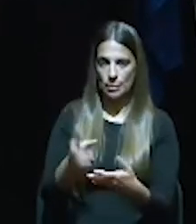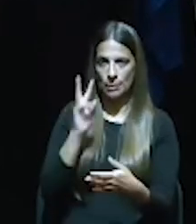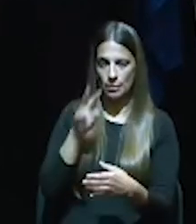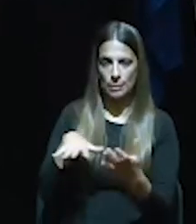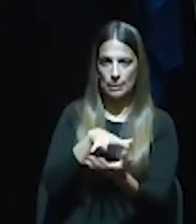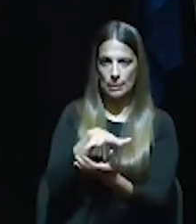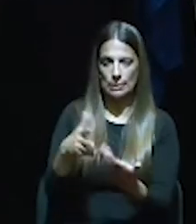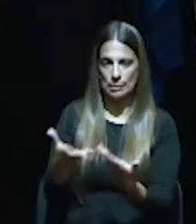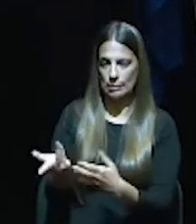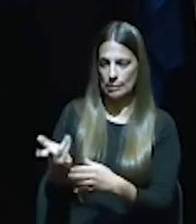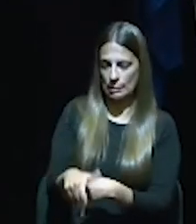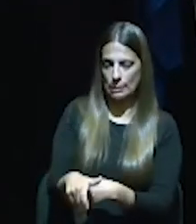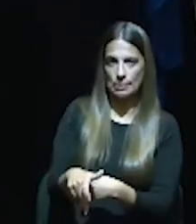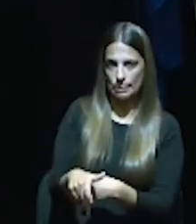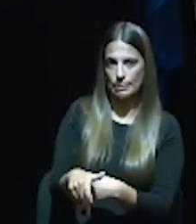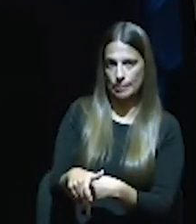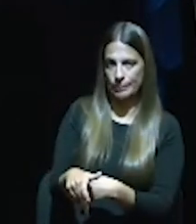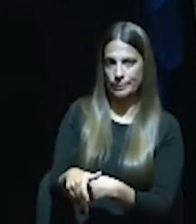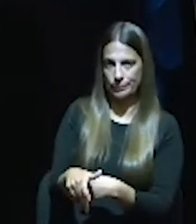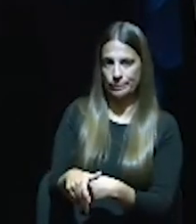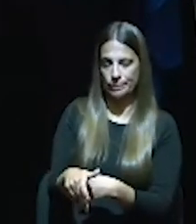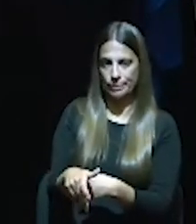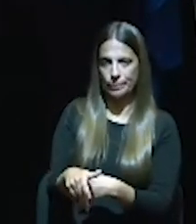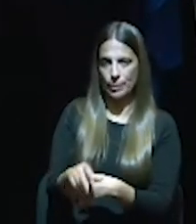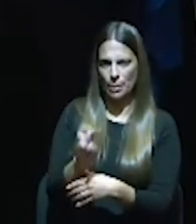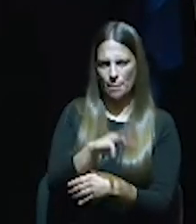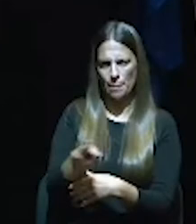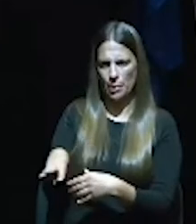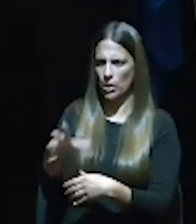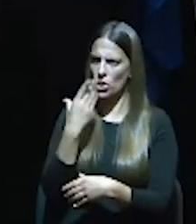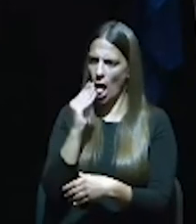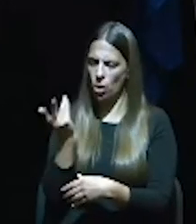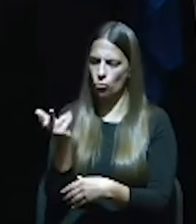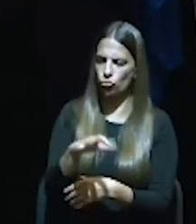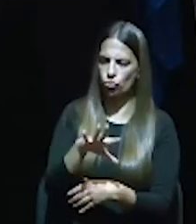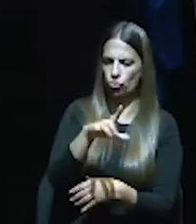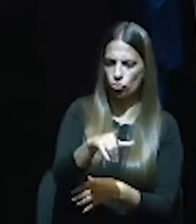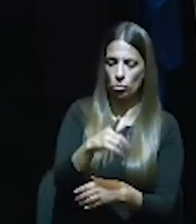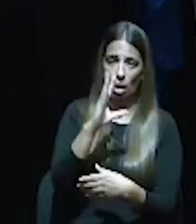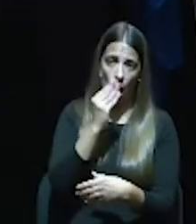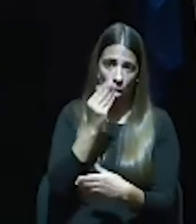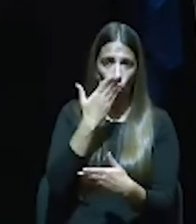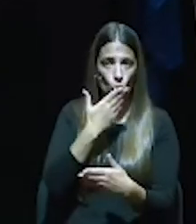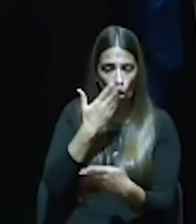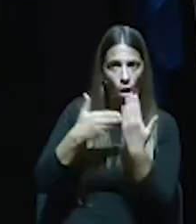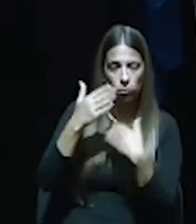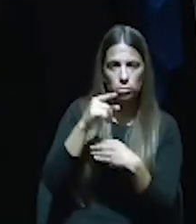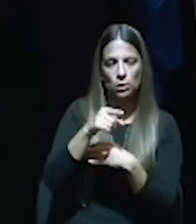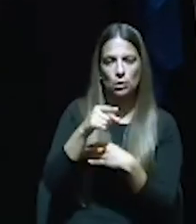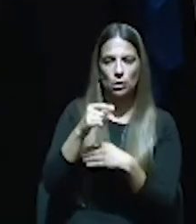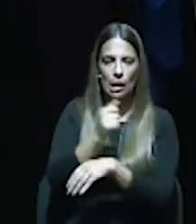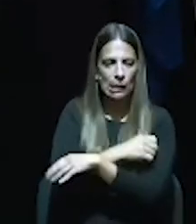ao drama que está para ser, que está a ser para os milhares de estudantes que vêm para Lisboa o estudar, o conseguir encontrar uma casa